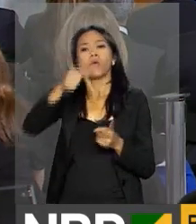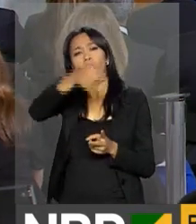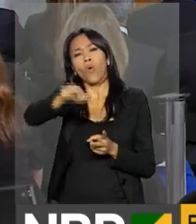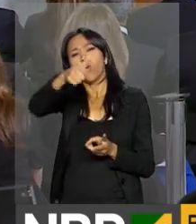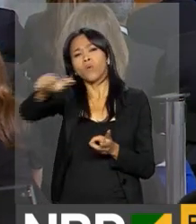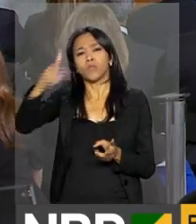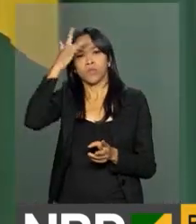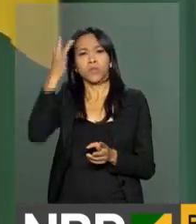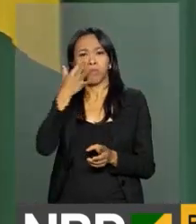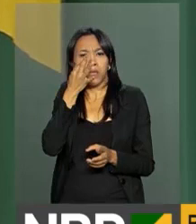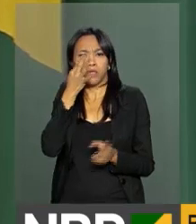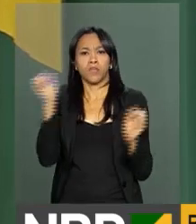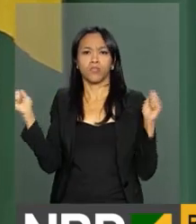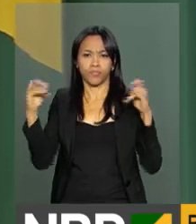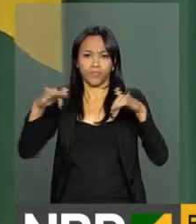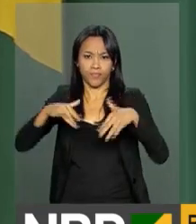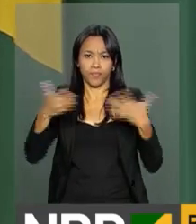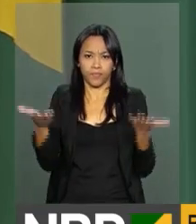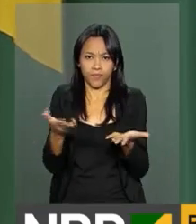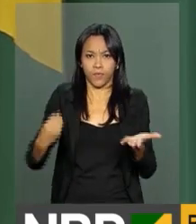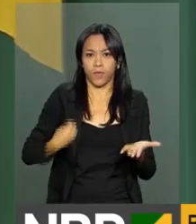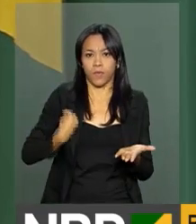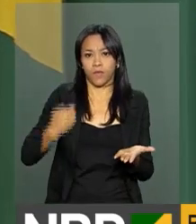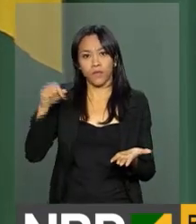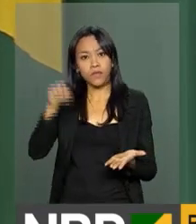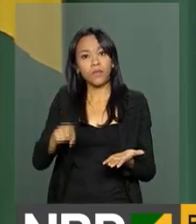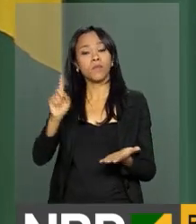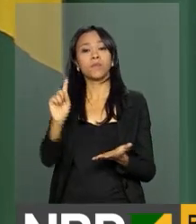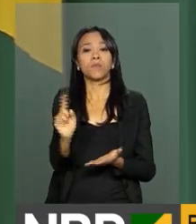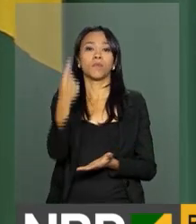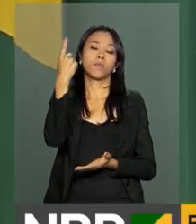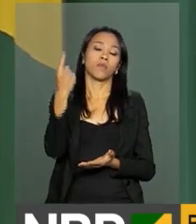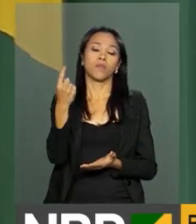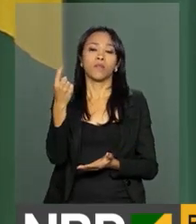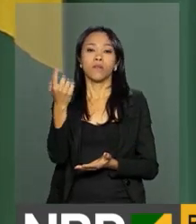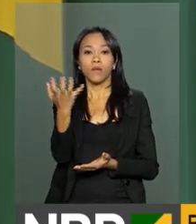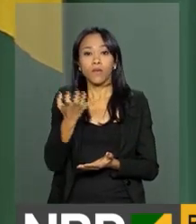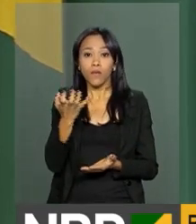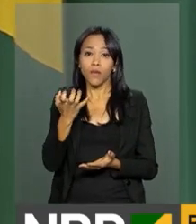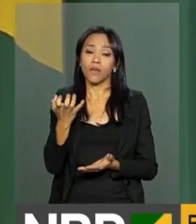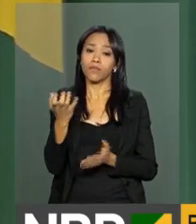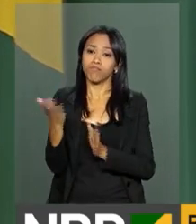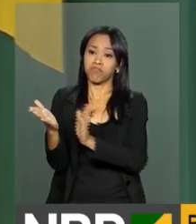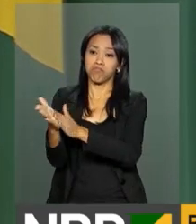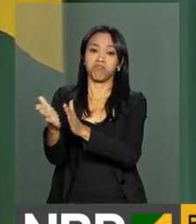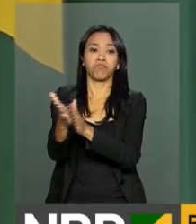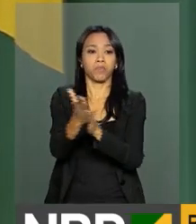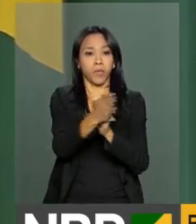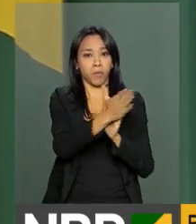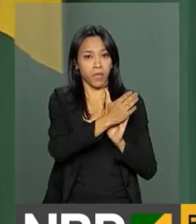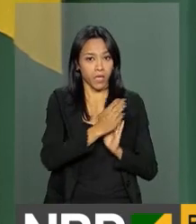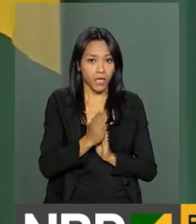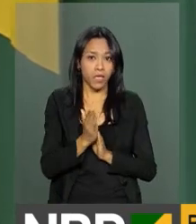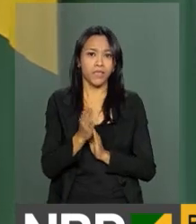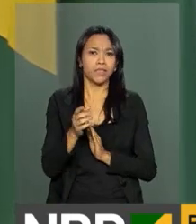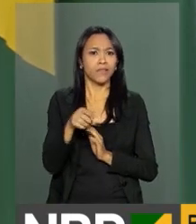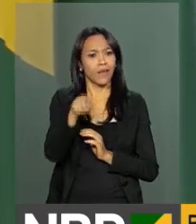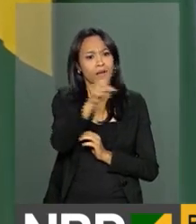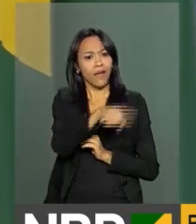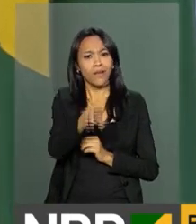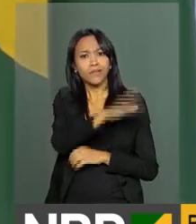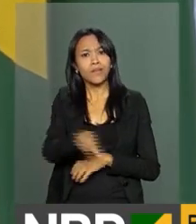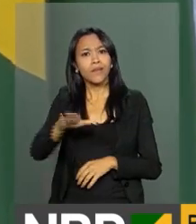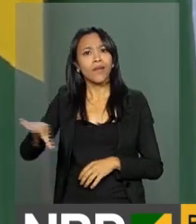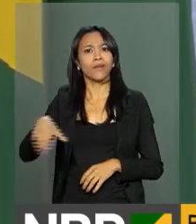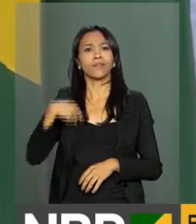e dizer, em primeiro lugar, que eu quero dar os parabéns ao coro de crianças que